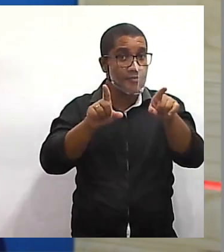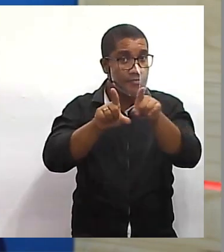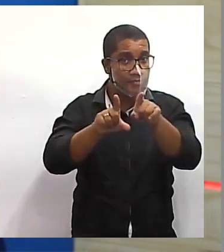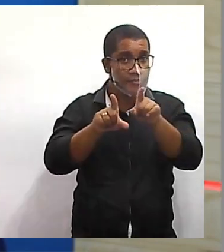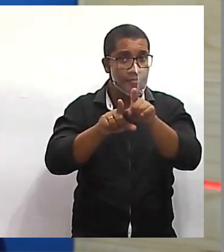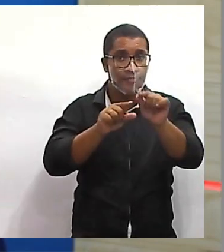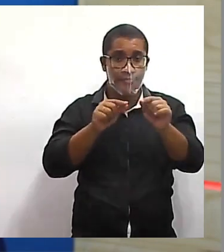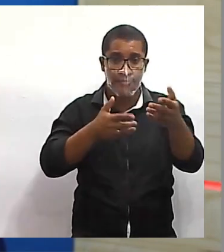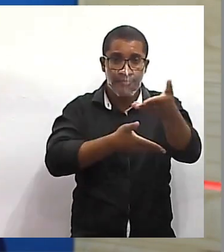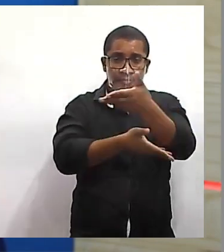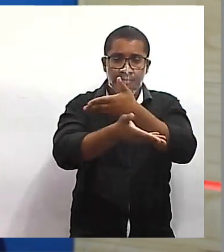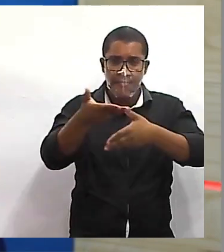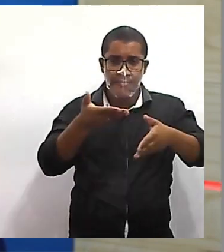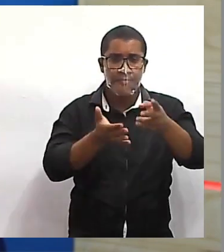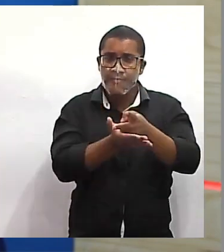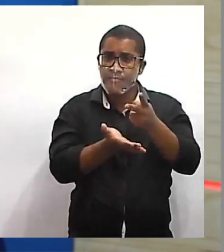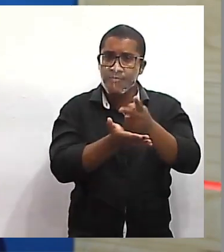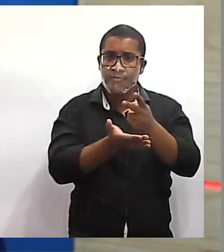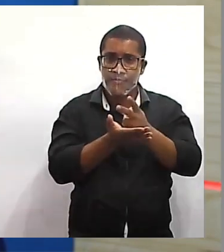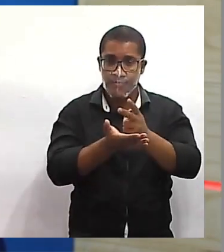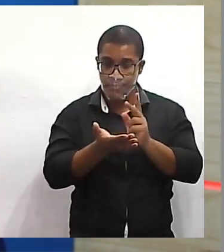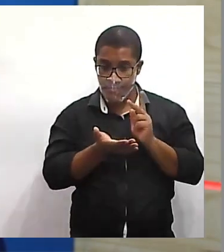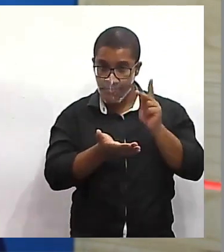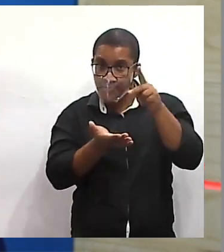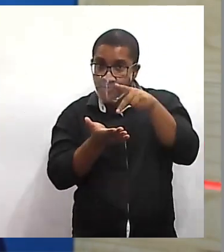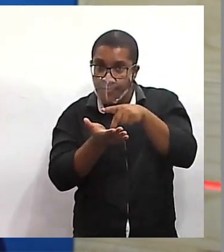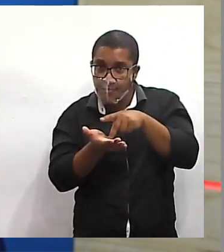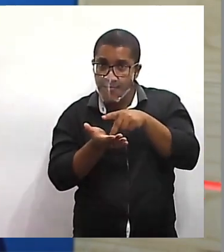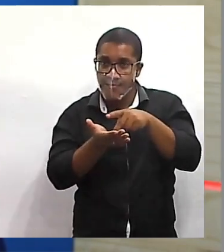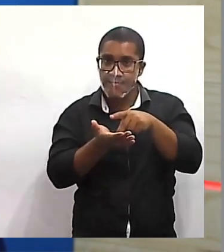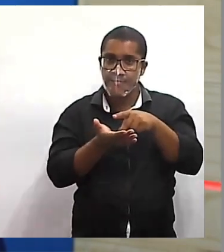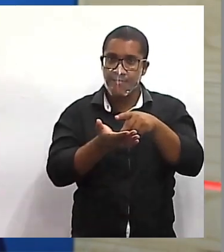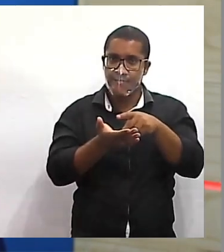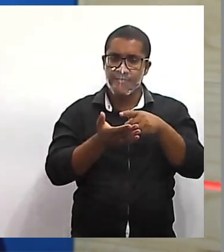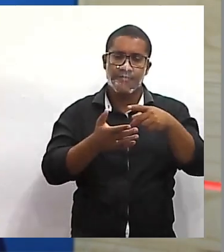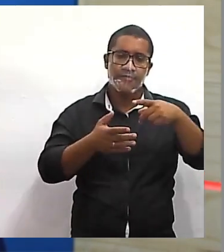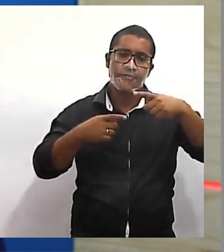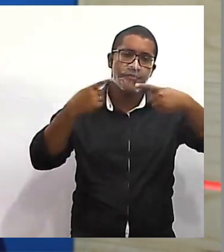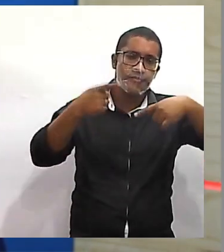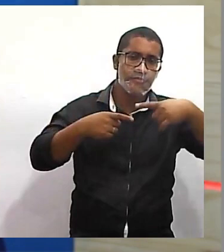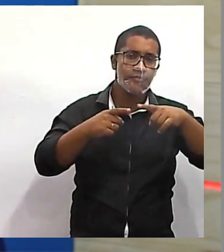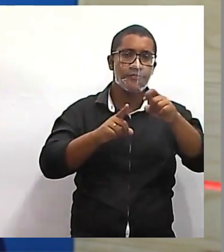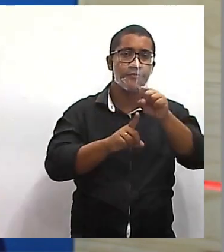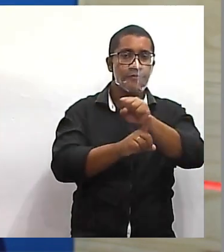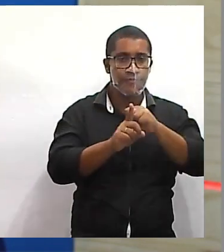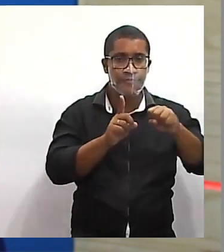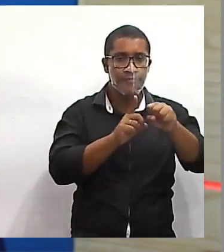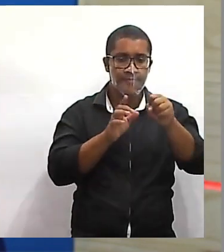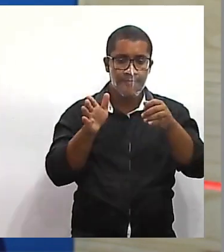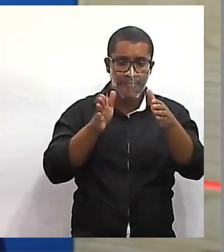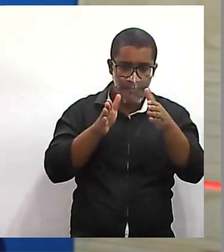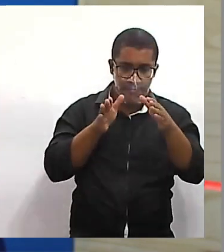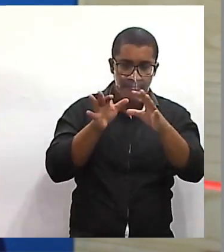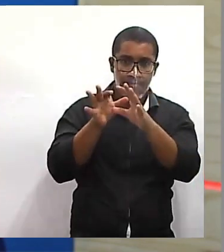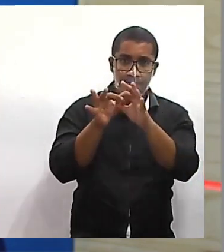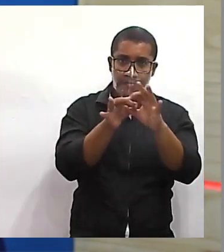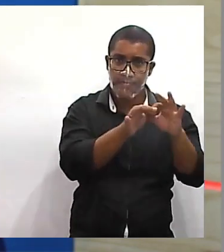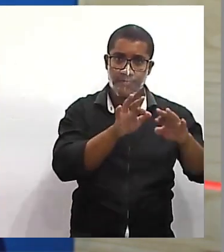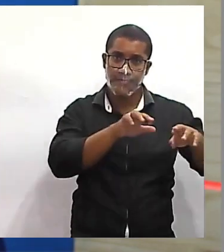nessa relação constante com a realidade política e social de cada período, né, de cada contexto. Então, a